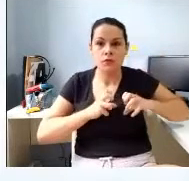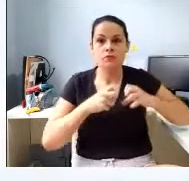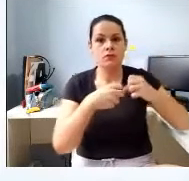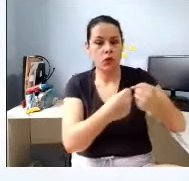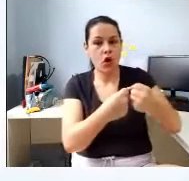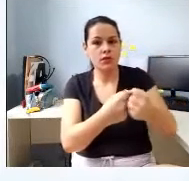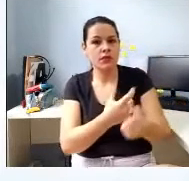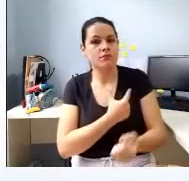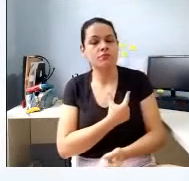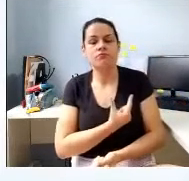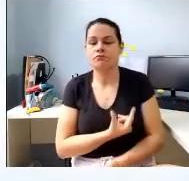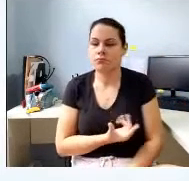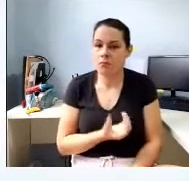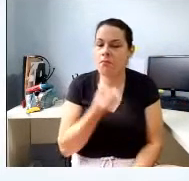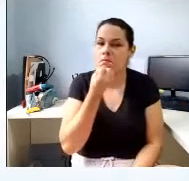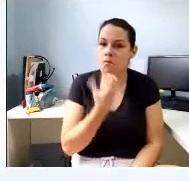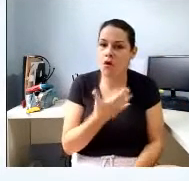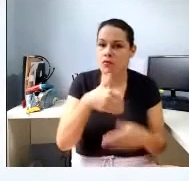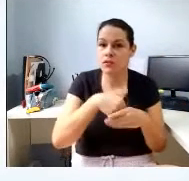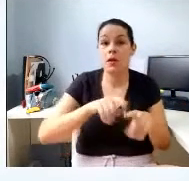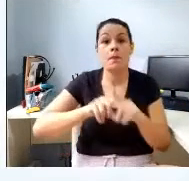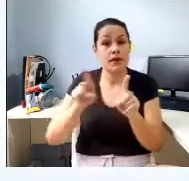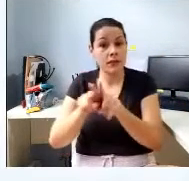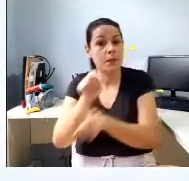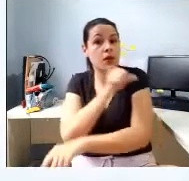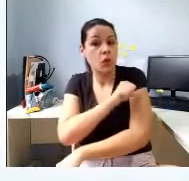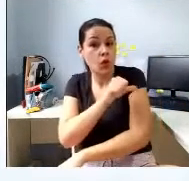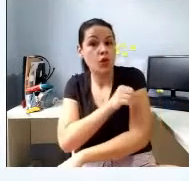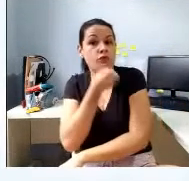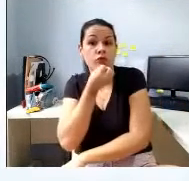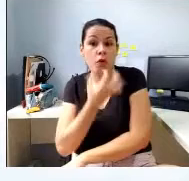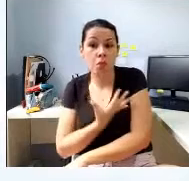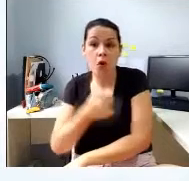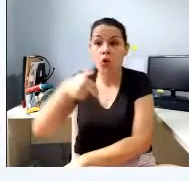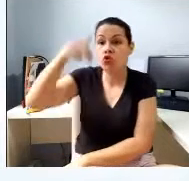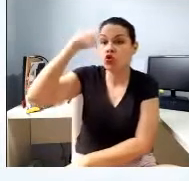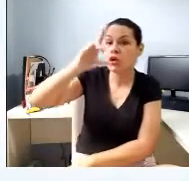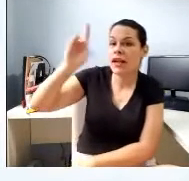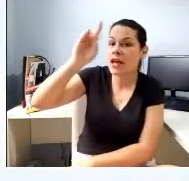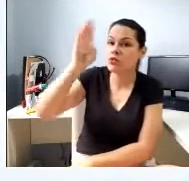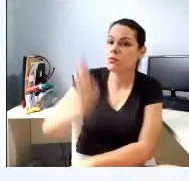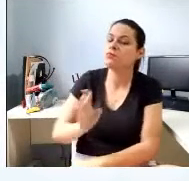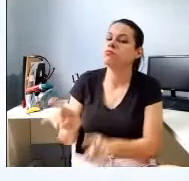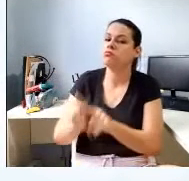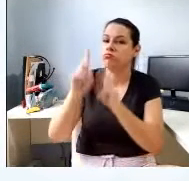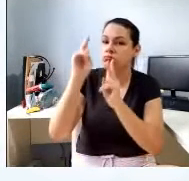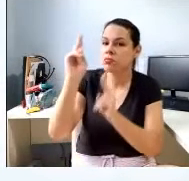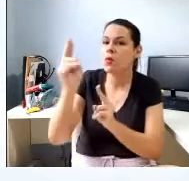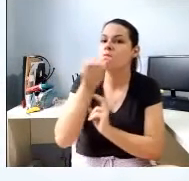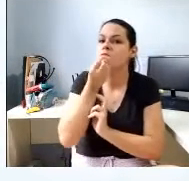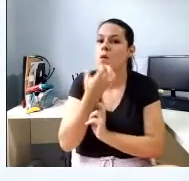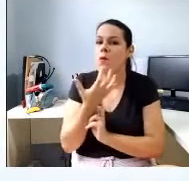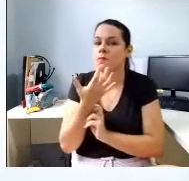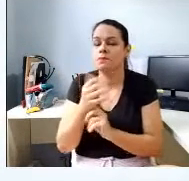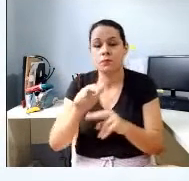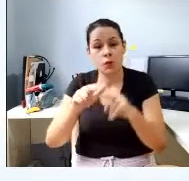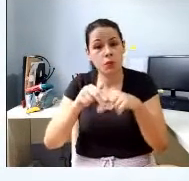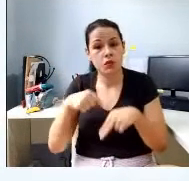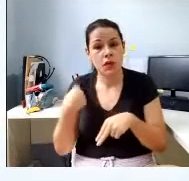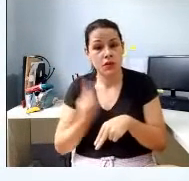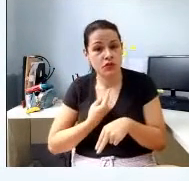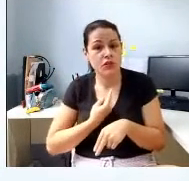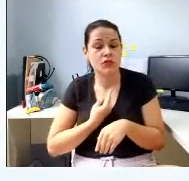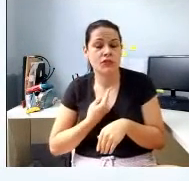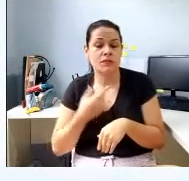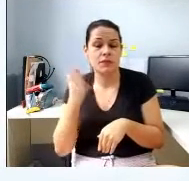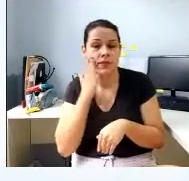isso, mas não só, no Rio fez boa bancada, no Nordeste, etc. Então, temos uma situação em que há